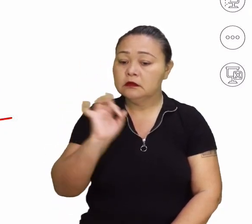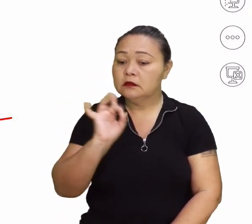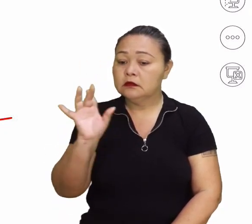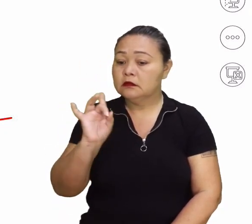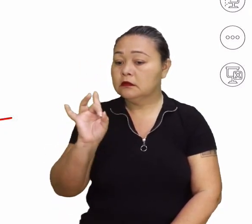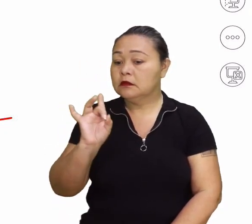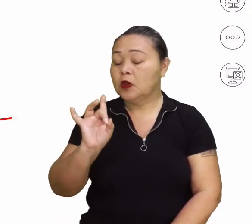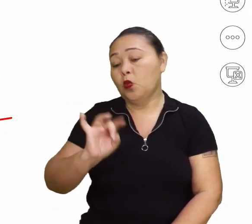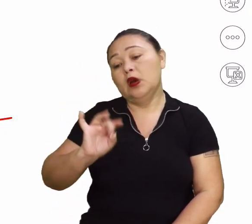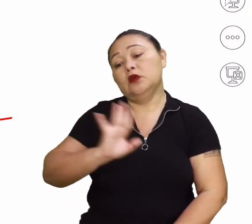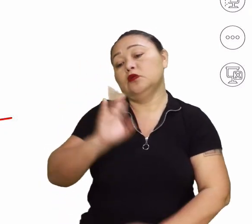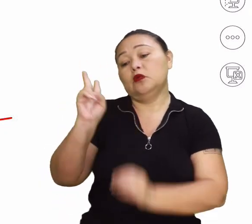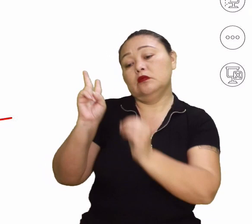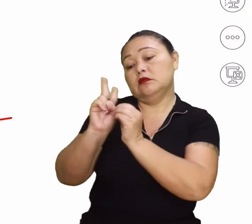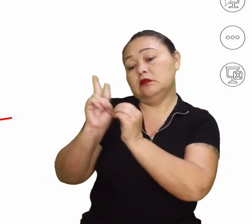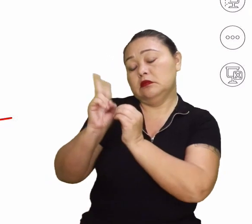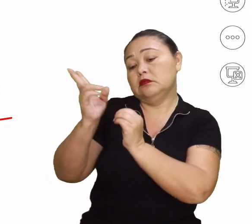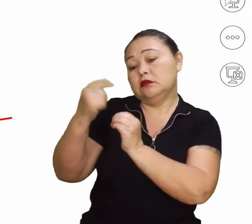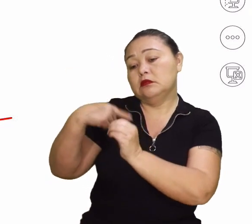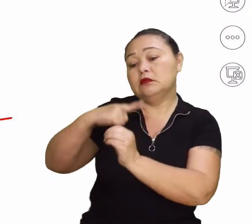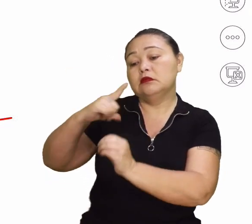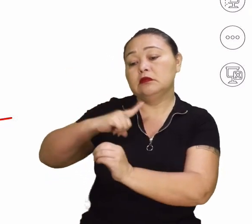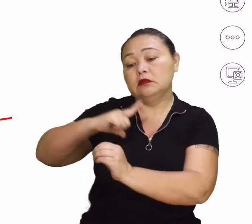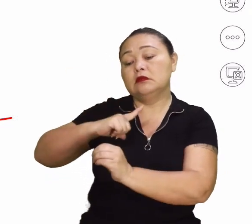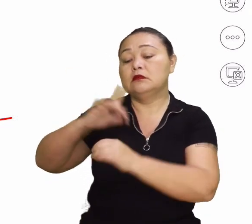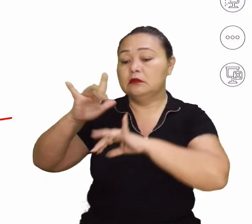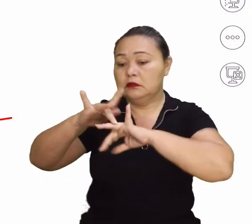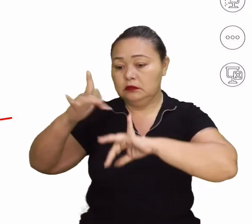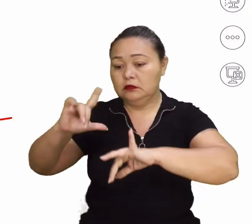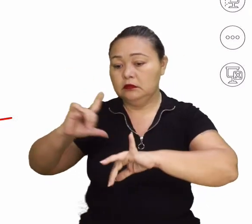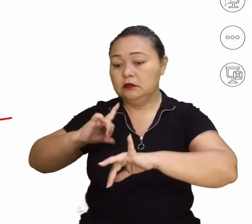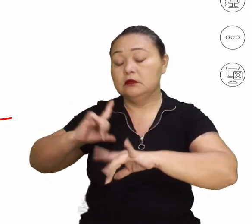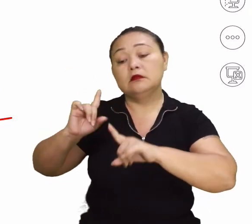os indígenas que sabem que lá tem diamante,